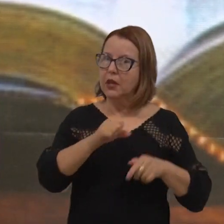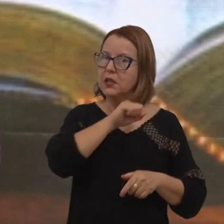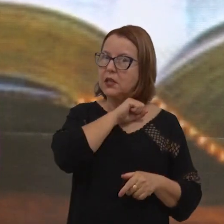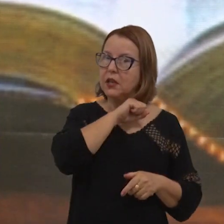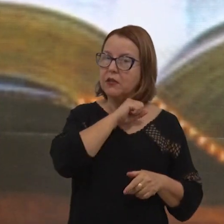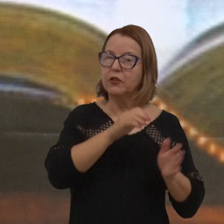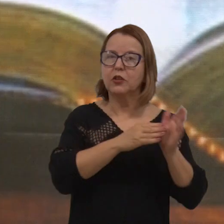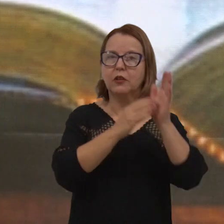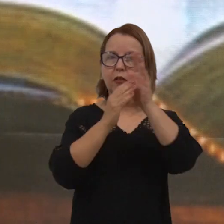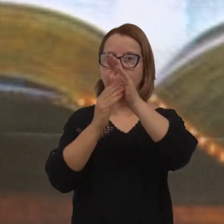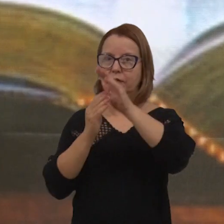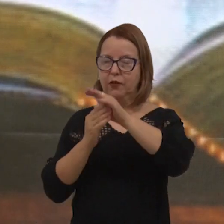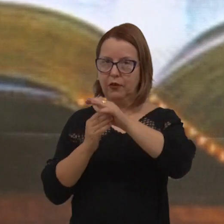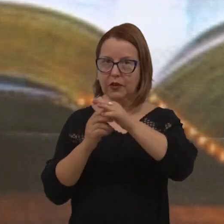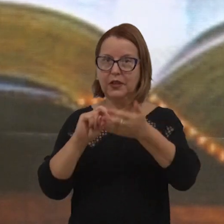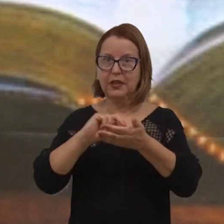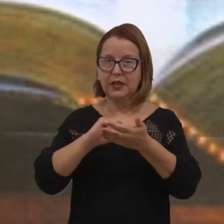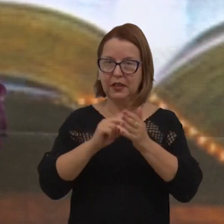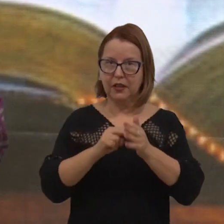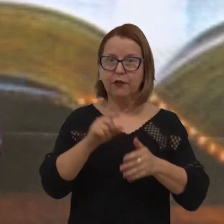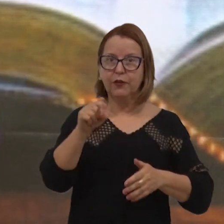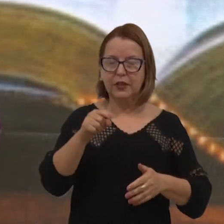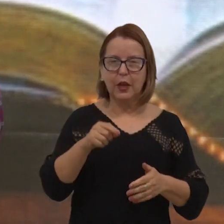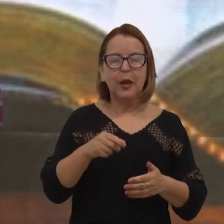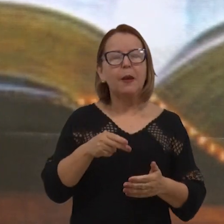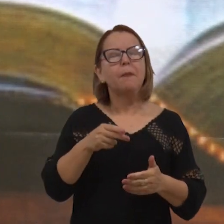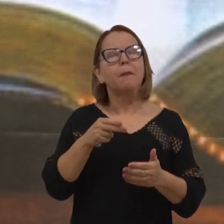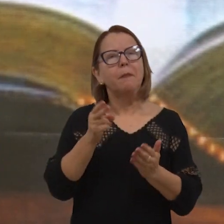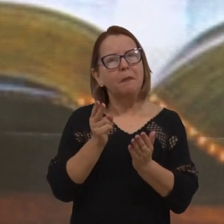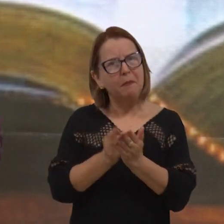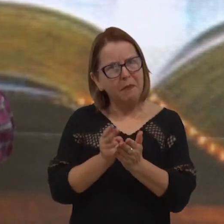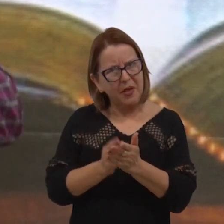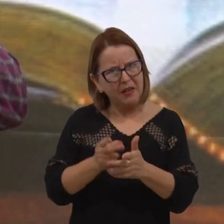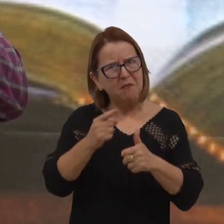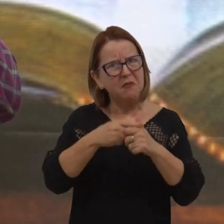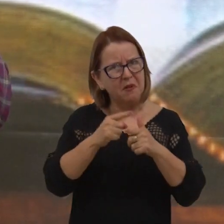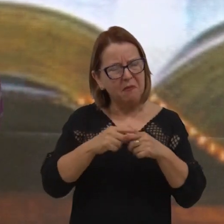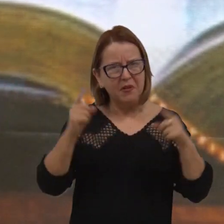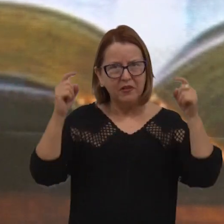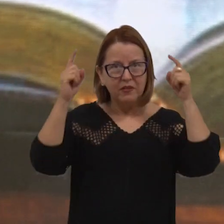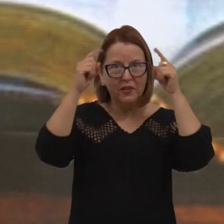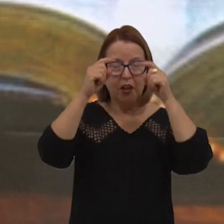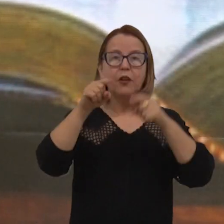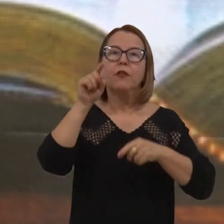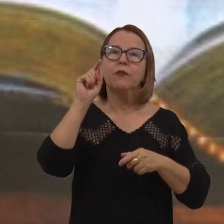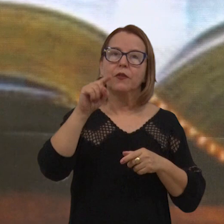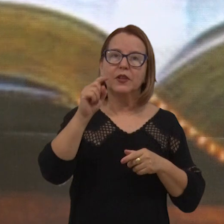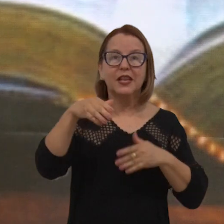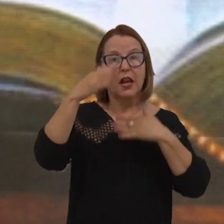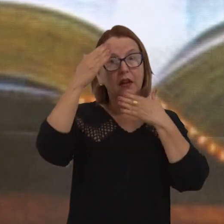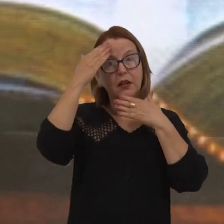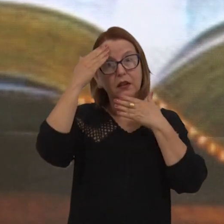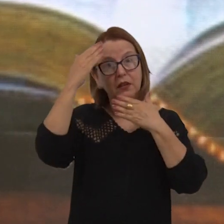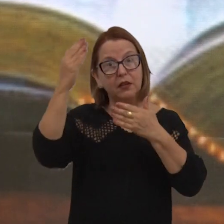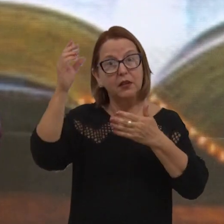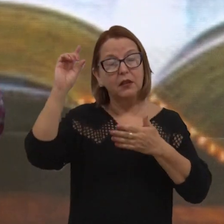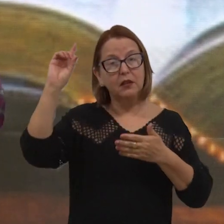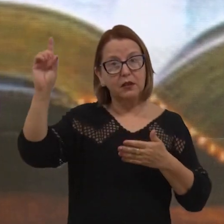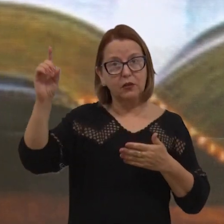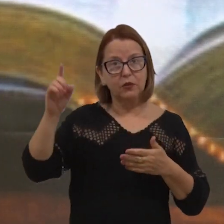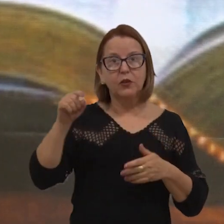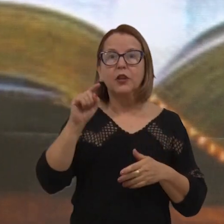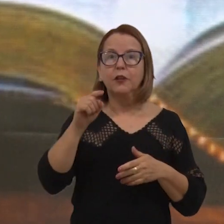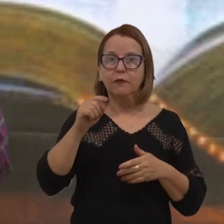louvor. É você, mesmo com o vendaval, mesmo com o problema, mesmo com a dificuldade, você